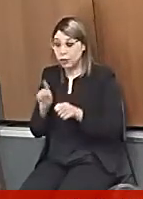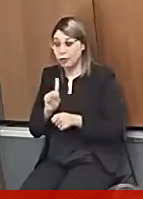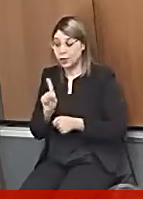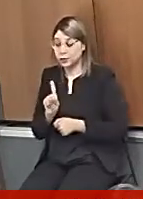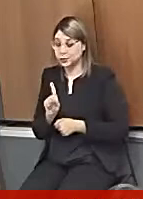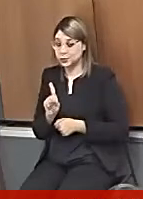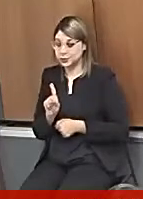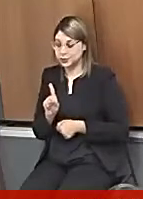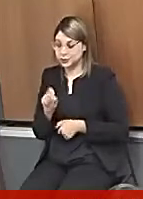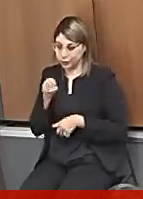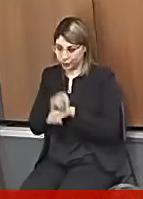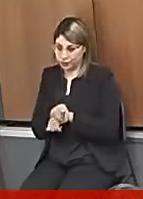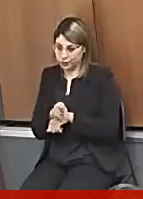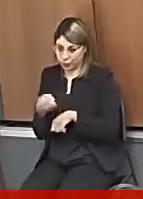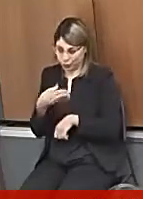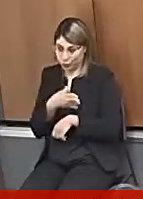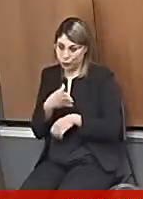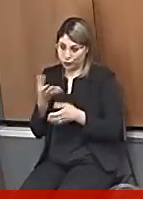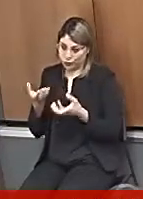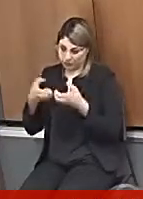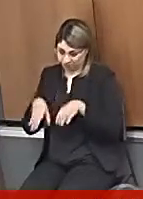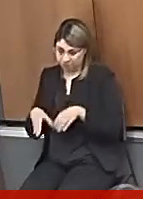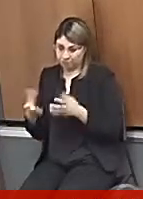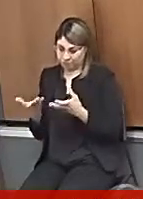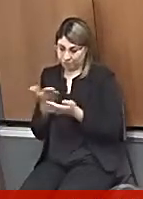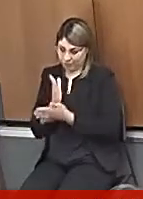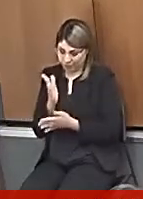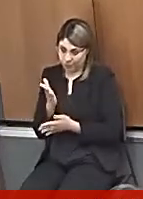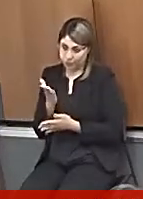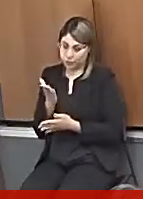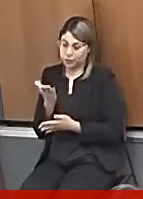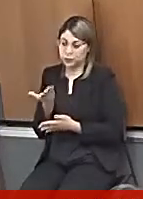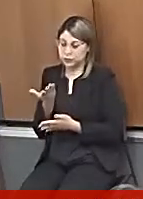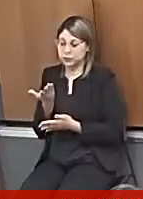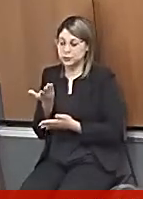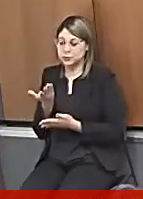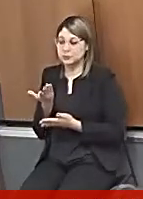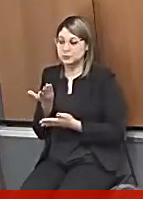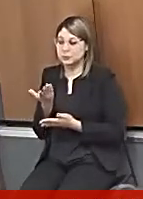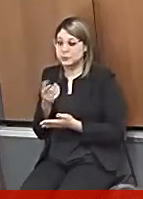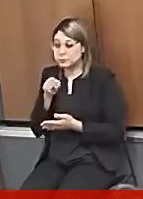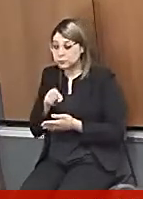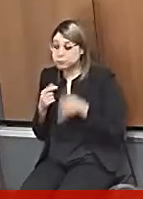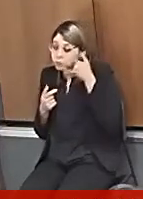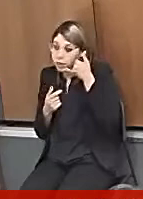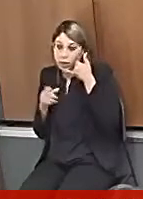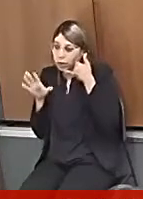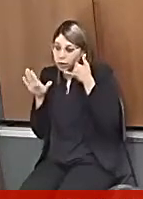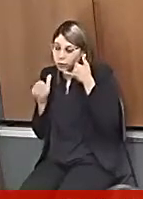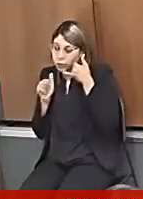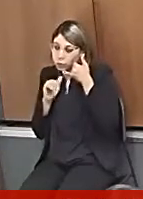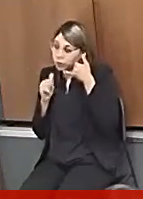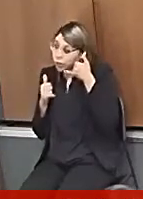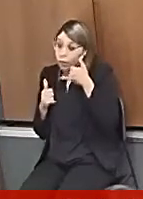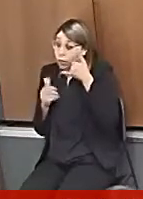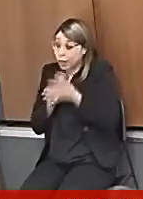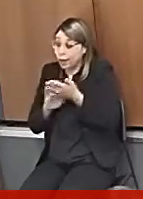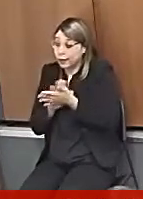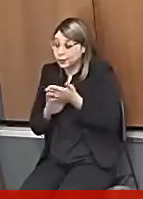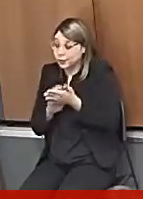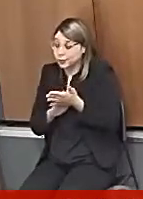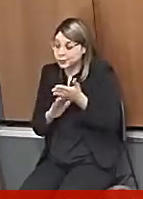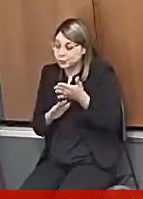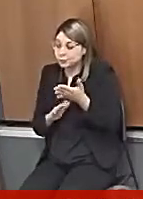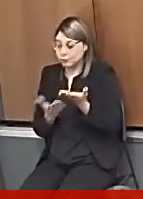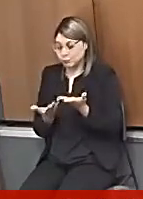servidor esses novos servidores que está foram aprovados em concursos estão fazendo não é e